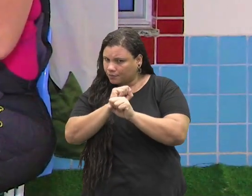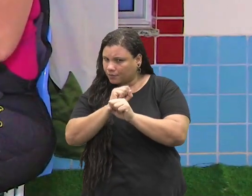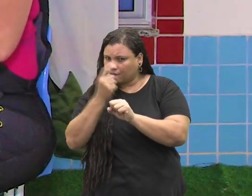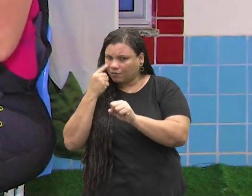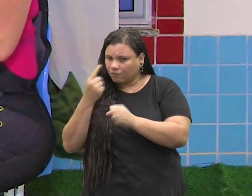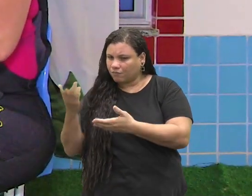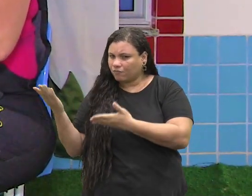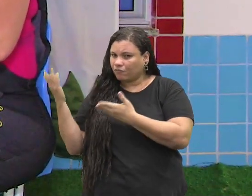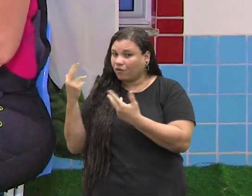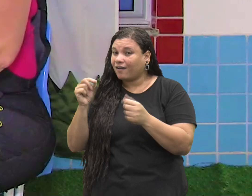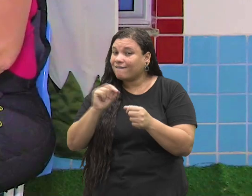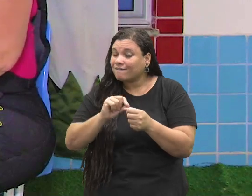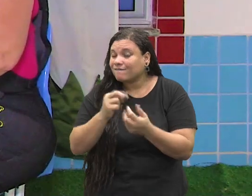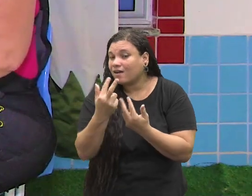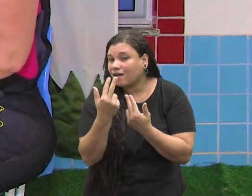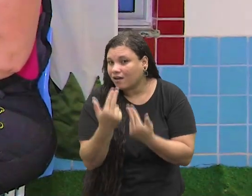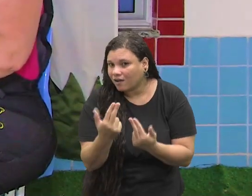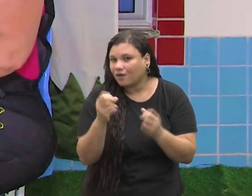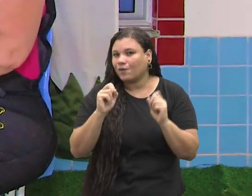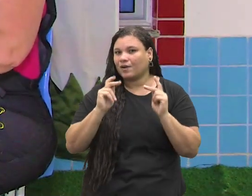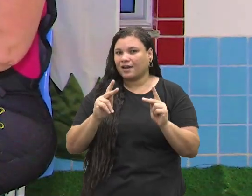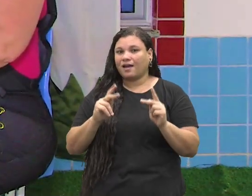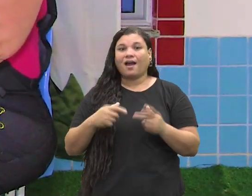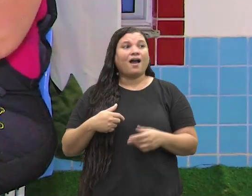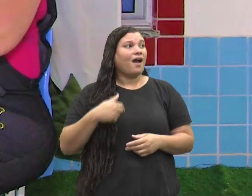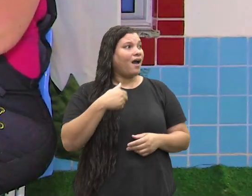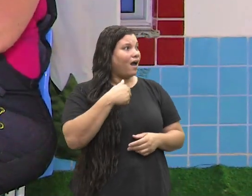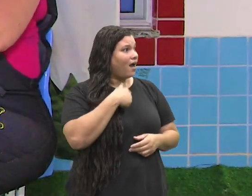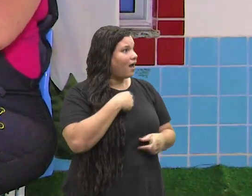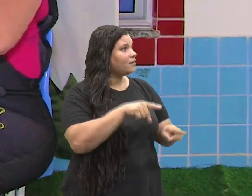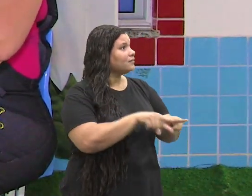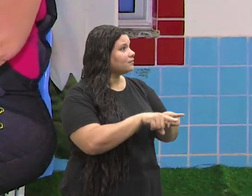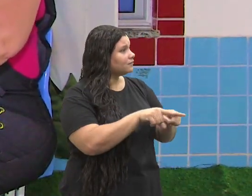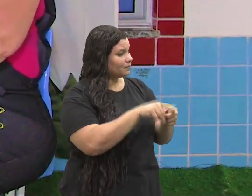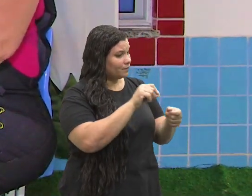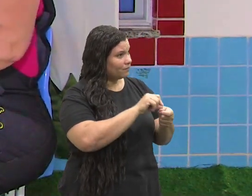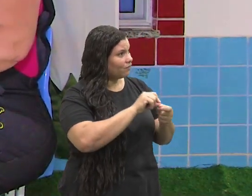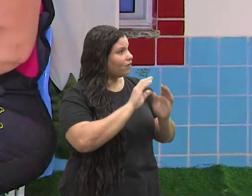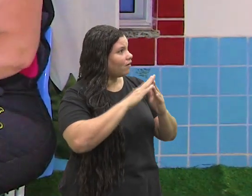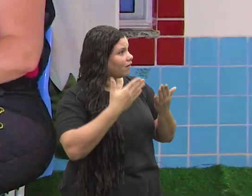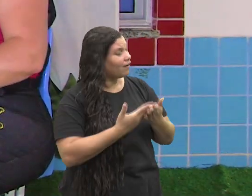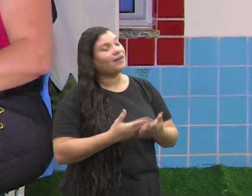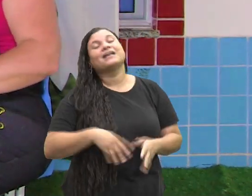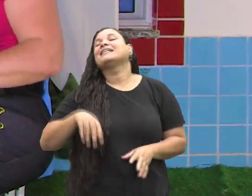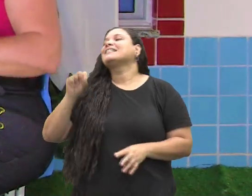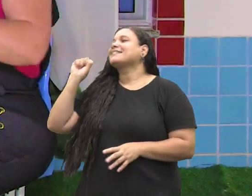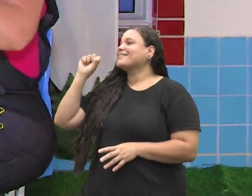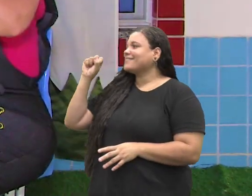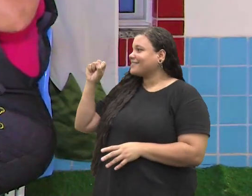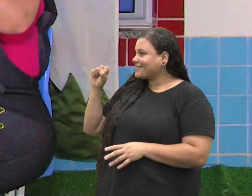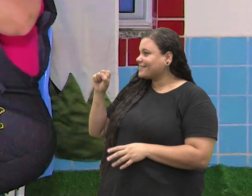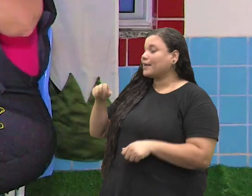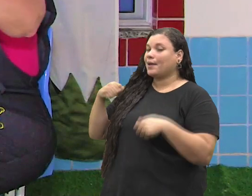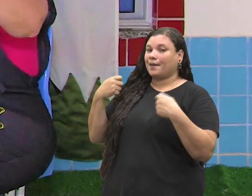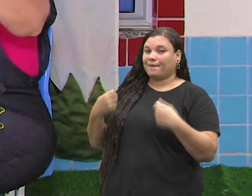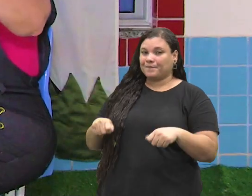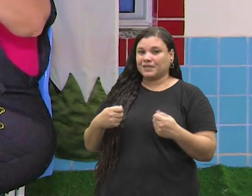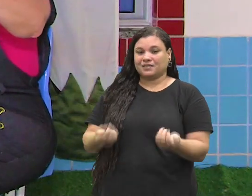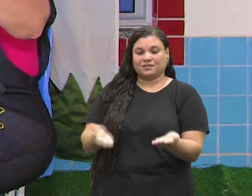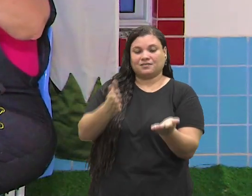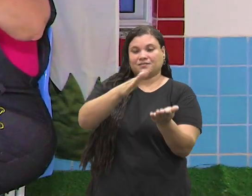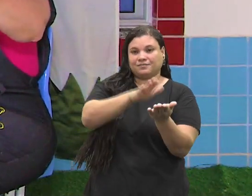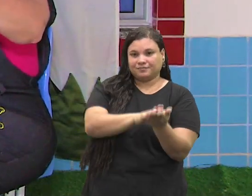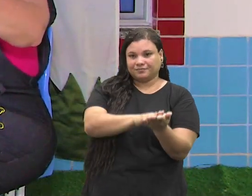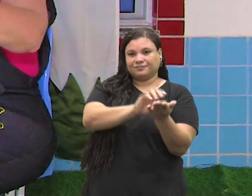na isso escola. Isso, igual a gente fazia na escola. E do outro lado também. Isso. Vai ficar dessa forma